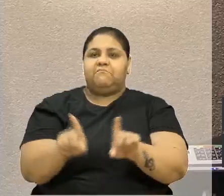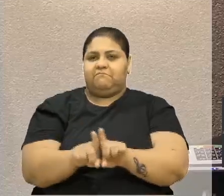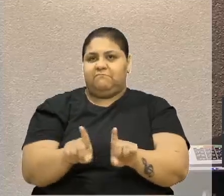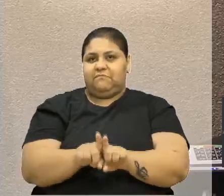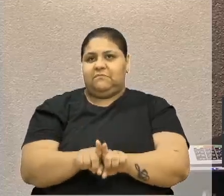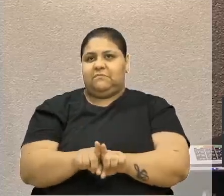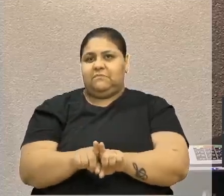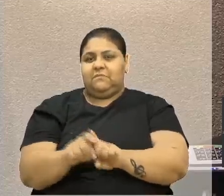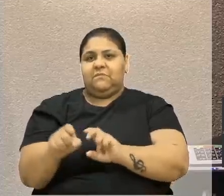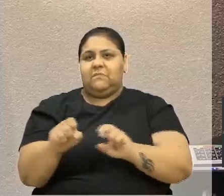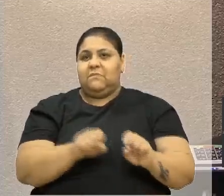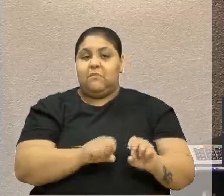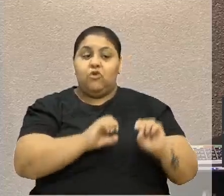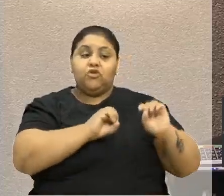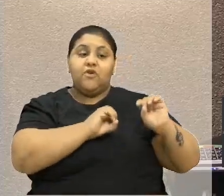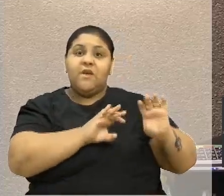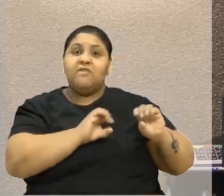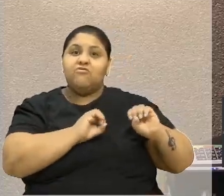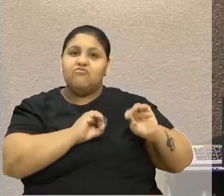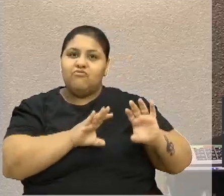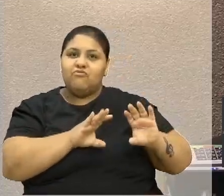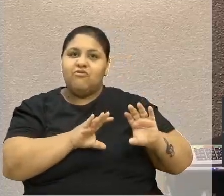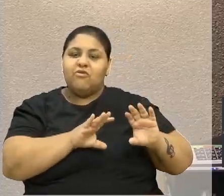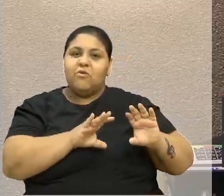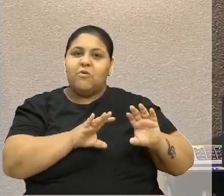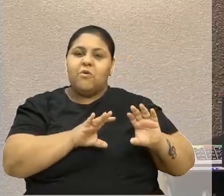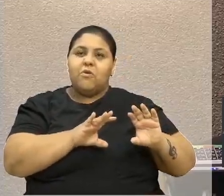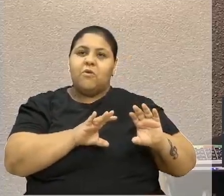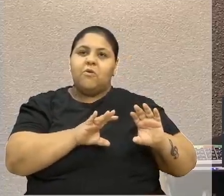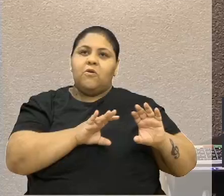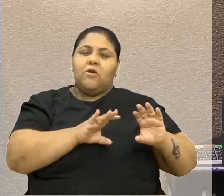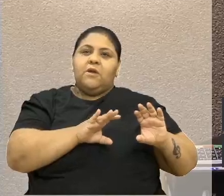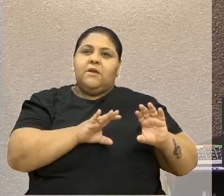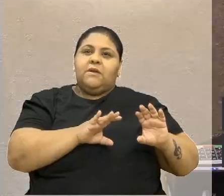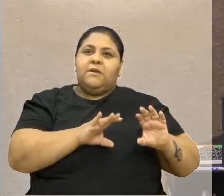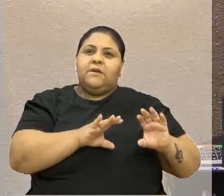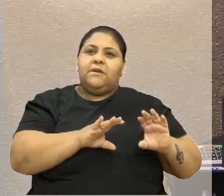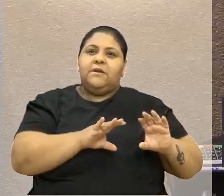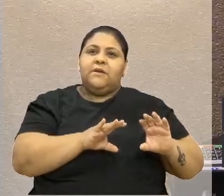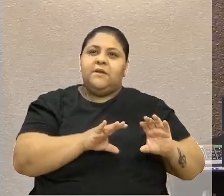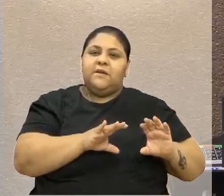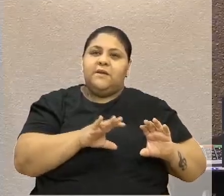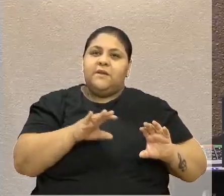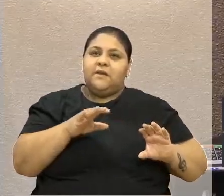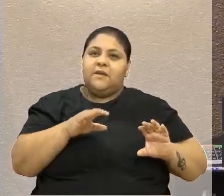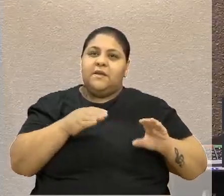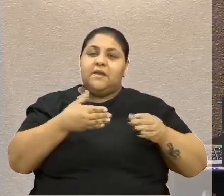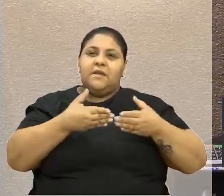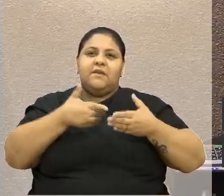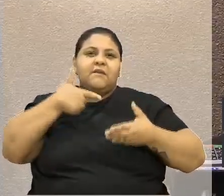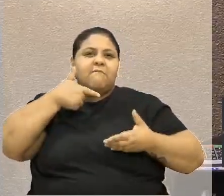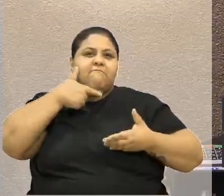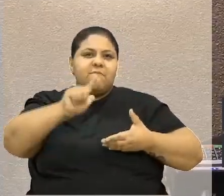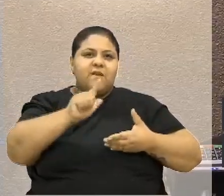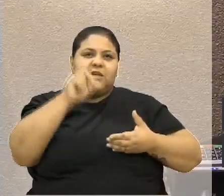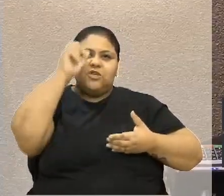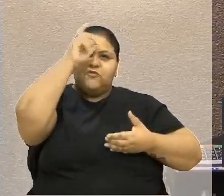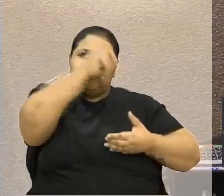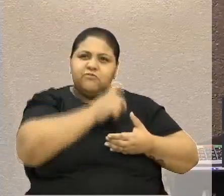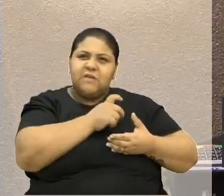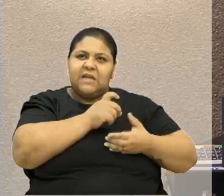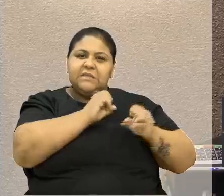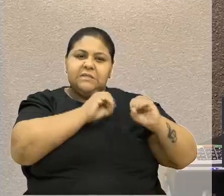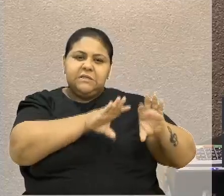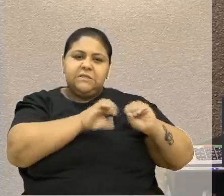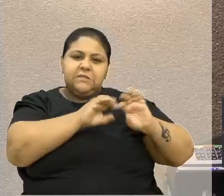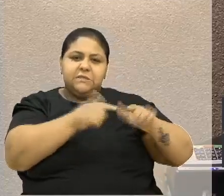né, para que possam educar, né, e vencendo, às vezes, as dificuldades de uma língua estrangeira, ensinando português e tendo também